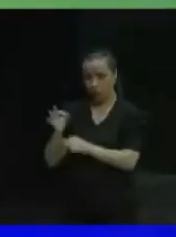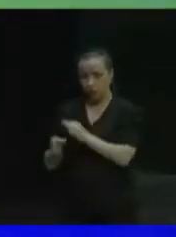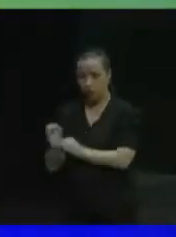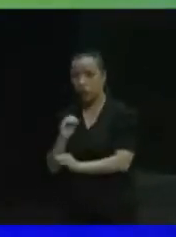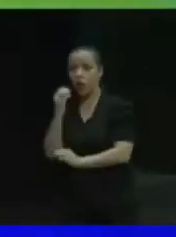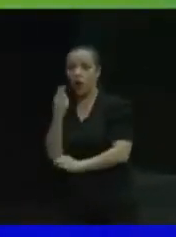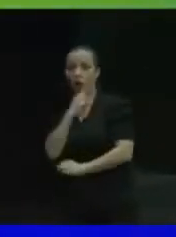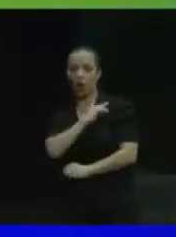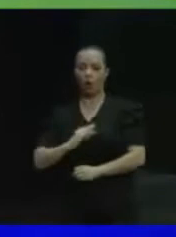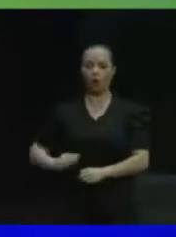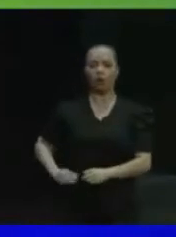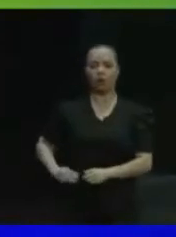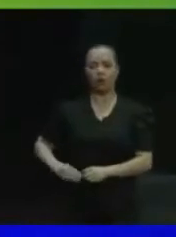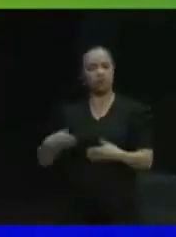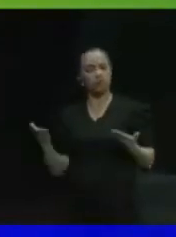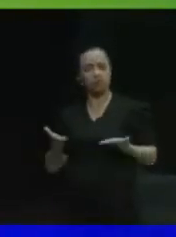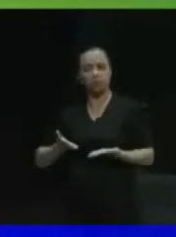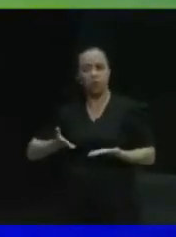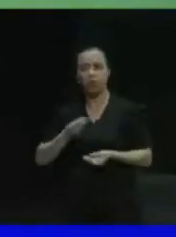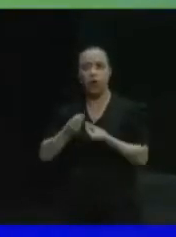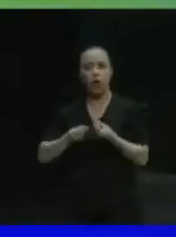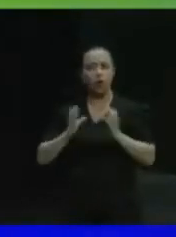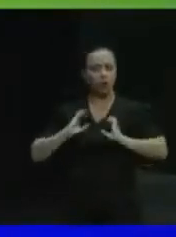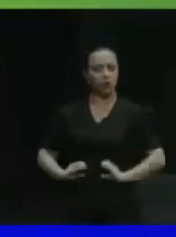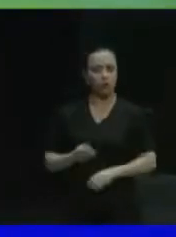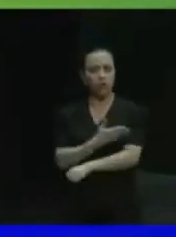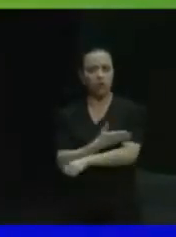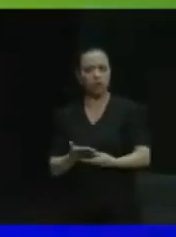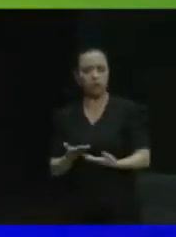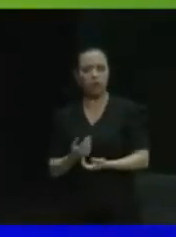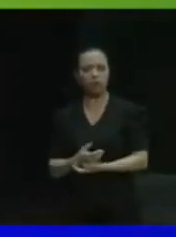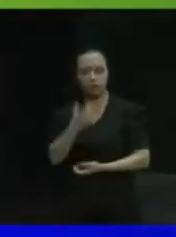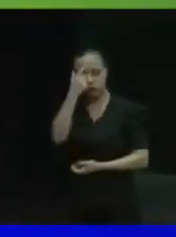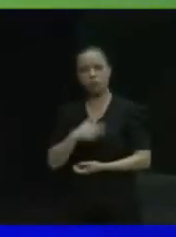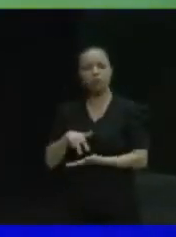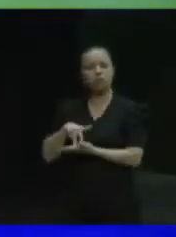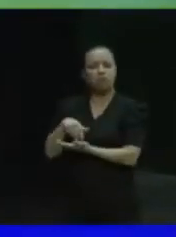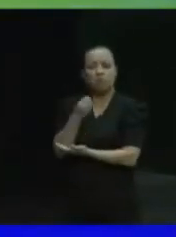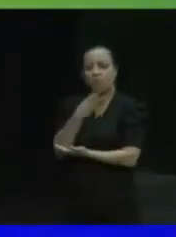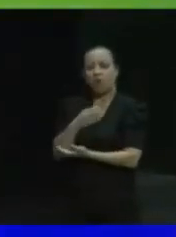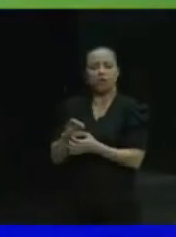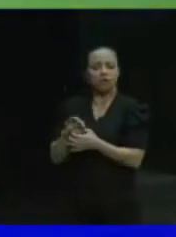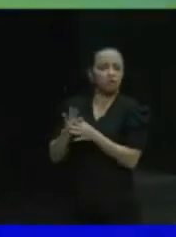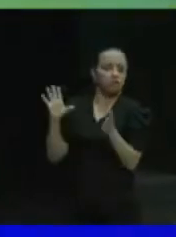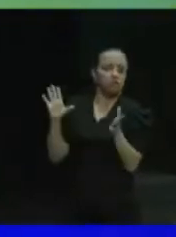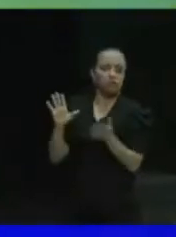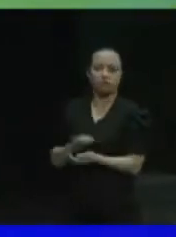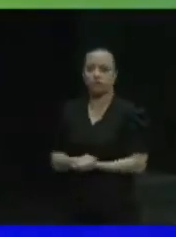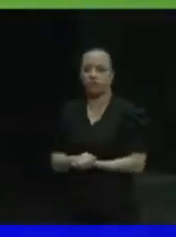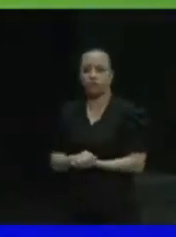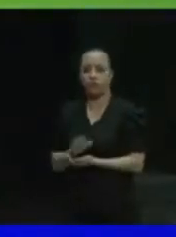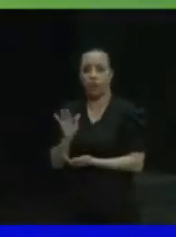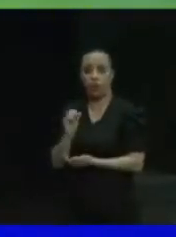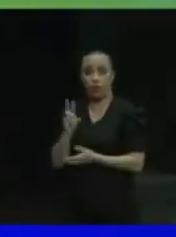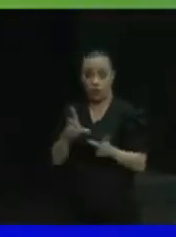ministro. E hoje, como cidadão comum, fico muito bem sem ele. O foro